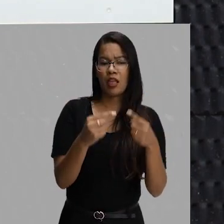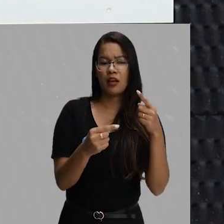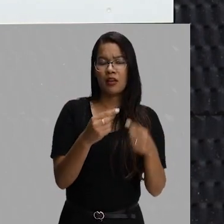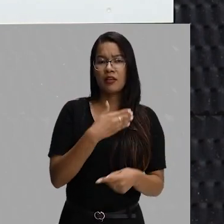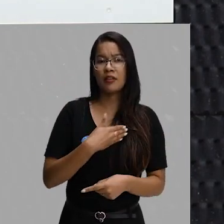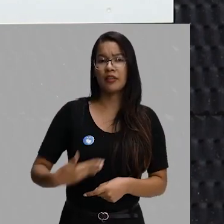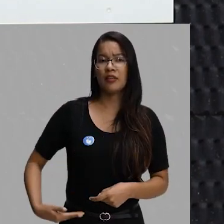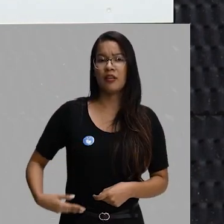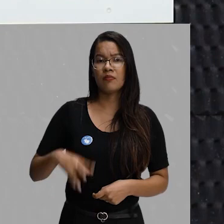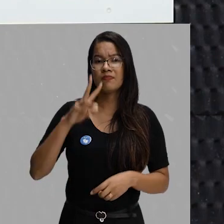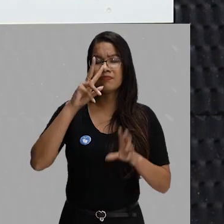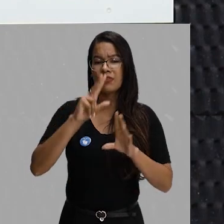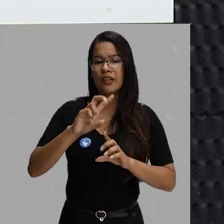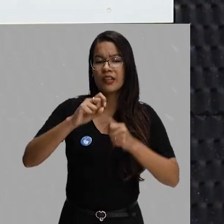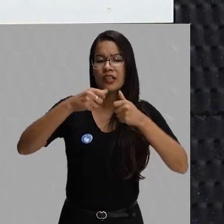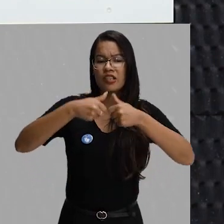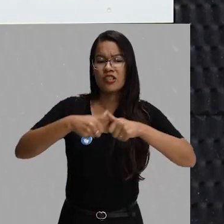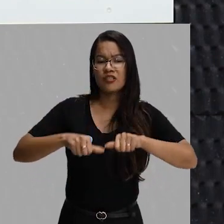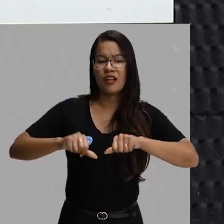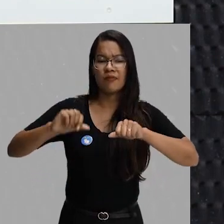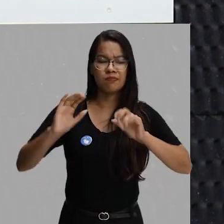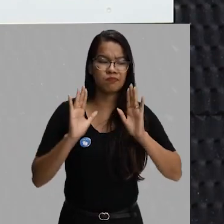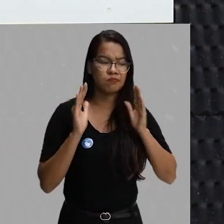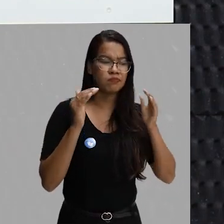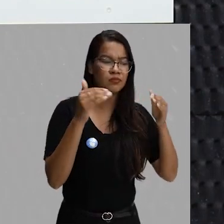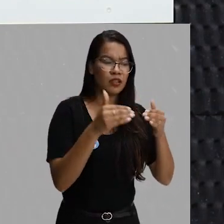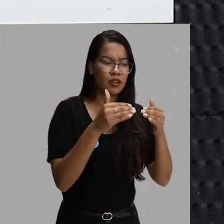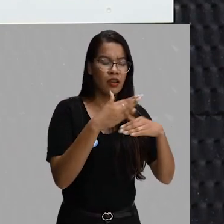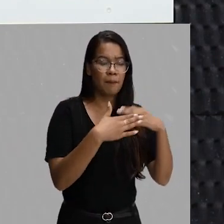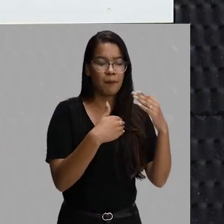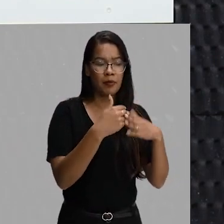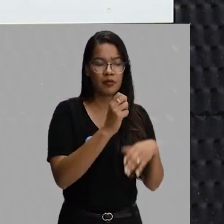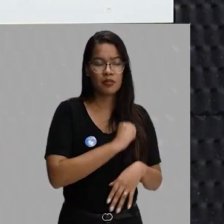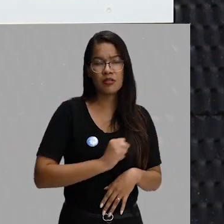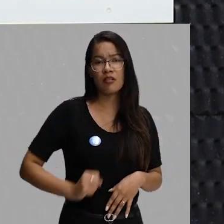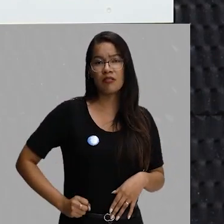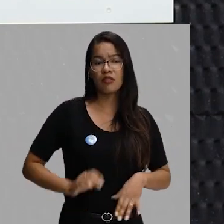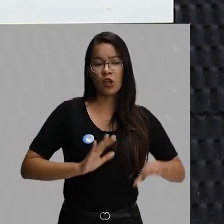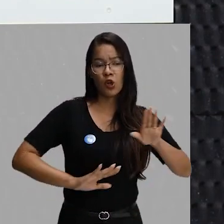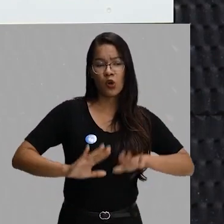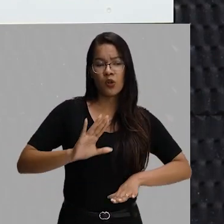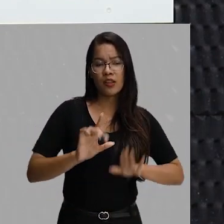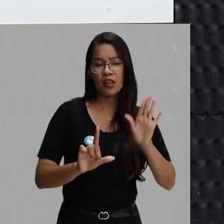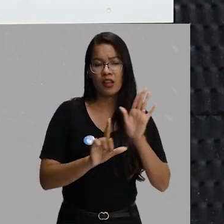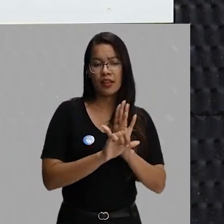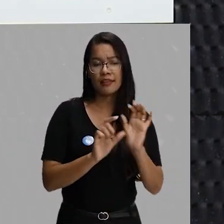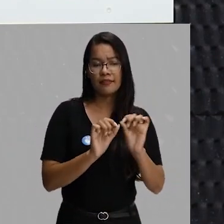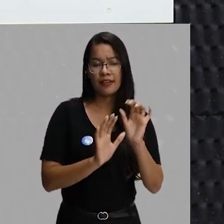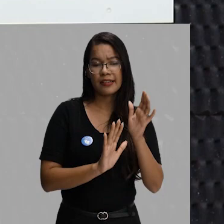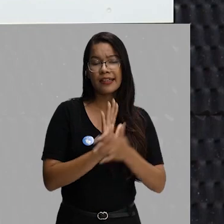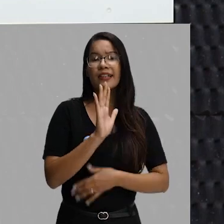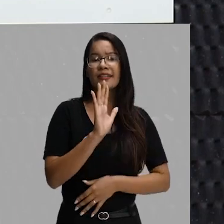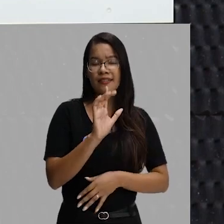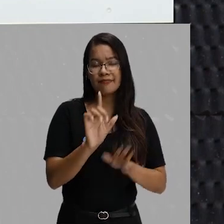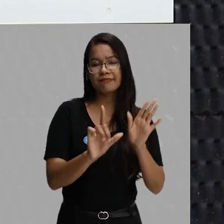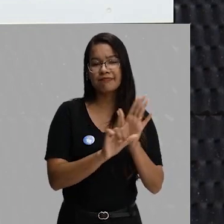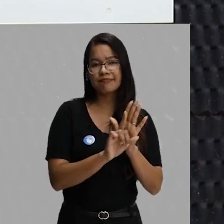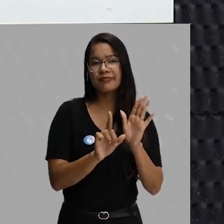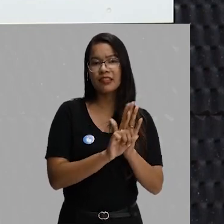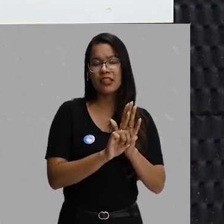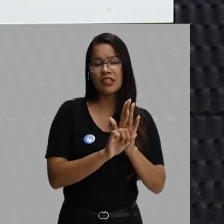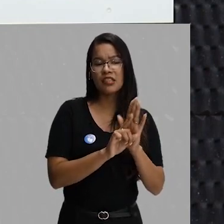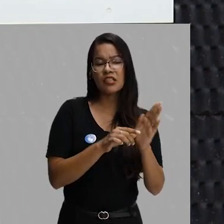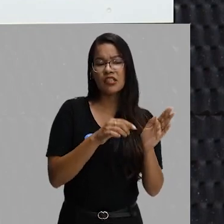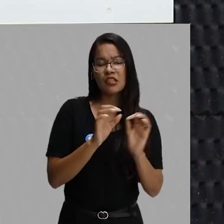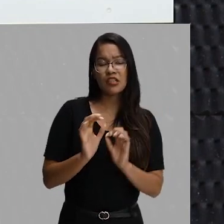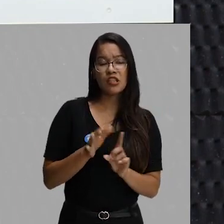está centralizado nas mãos do Senado. O Senado cuida das leis, ele faz as leis. O Senado indica a maioria das magistraturas,